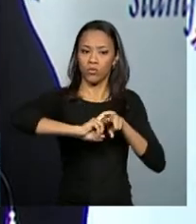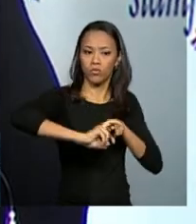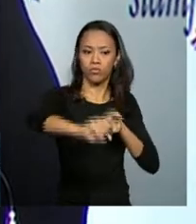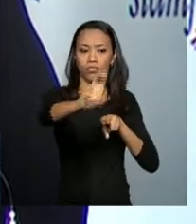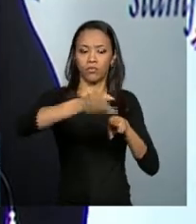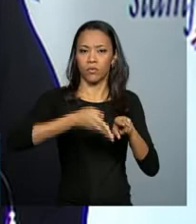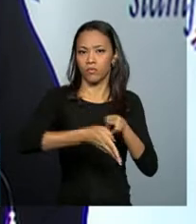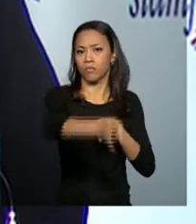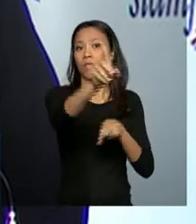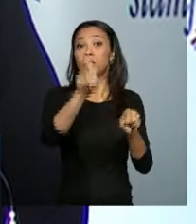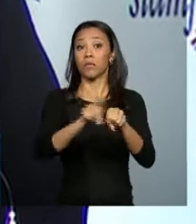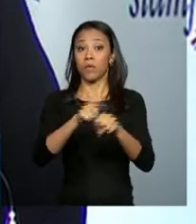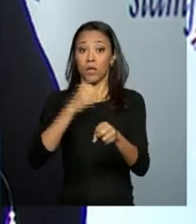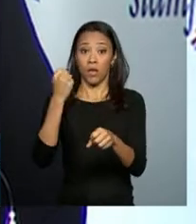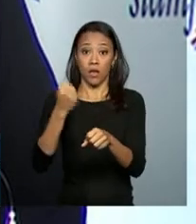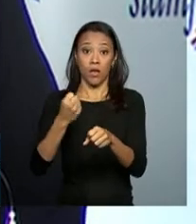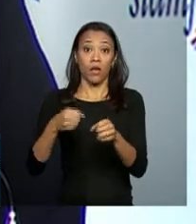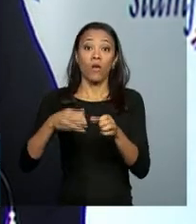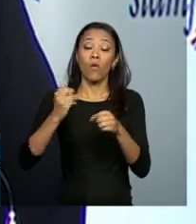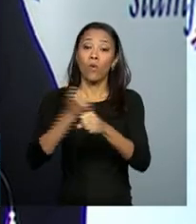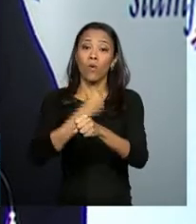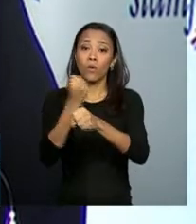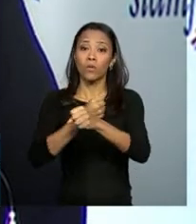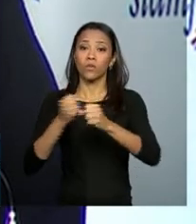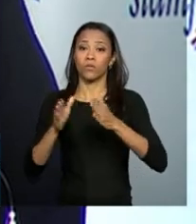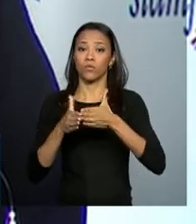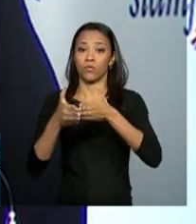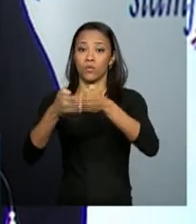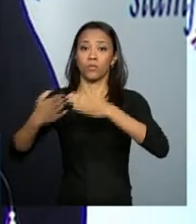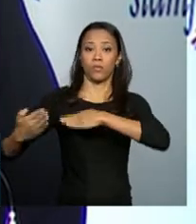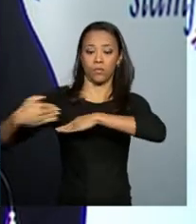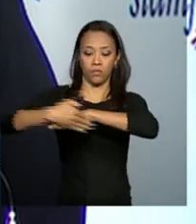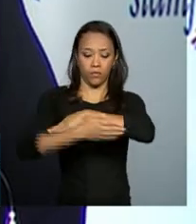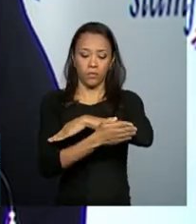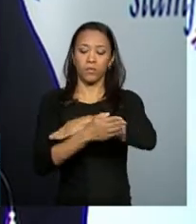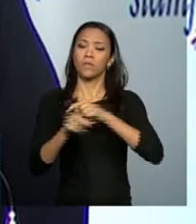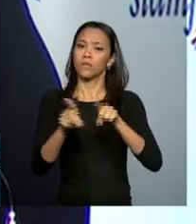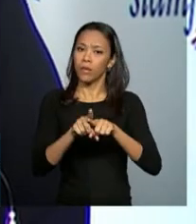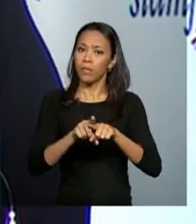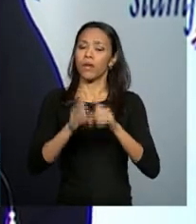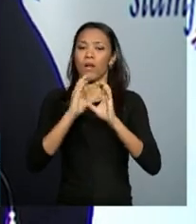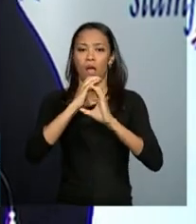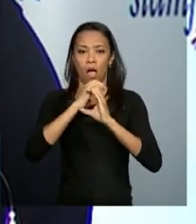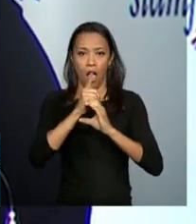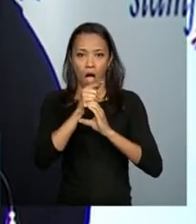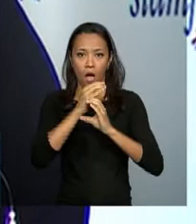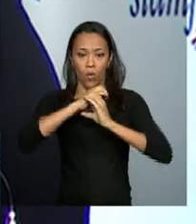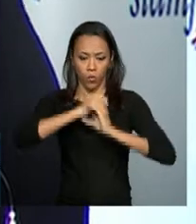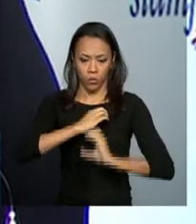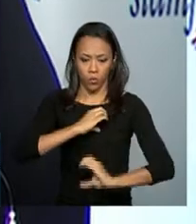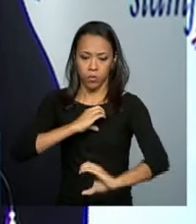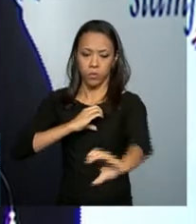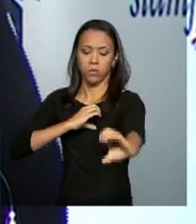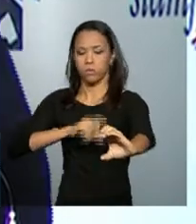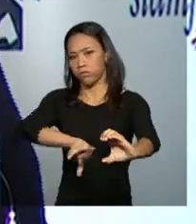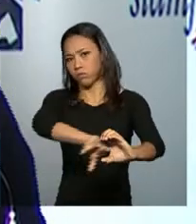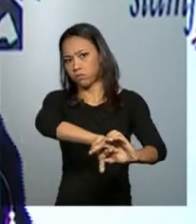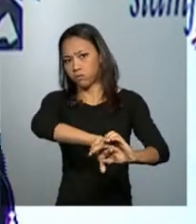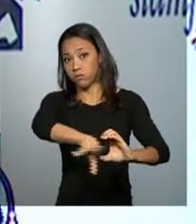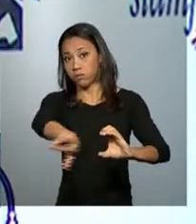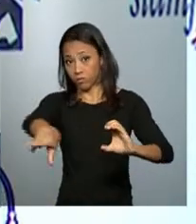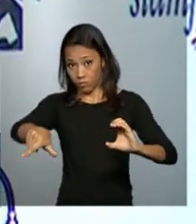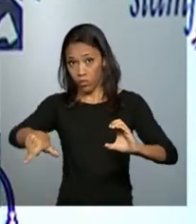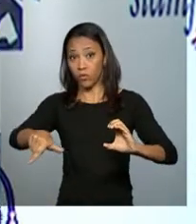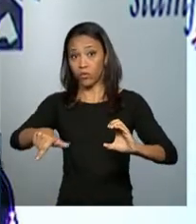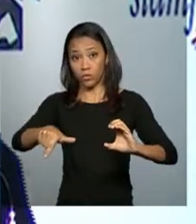e aeroporto, mas também na área de saneamento, recursos hídricos, e